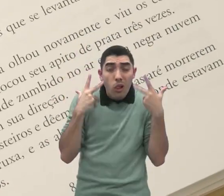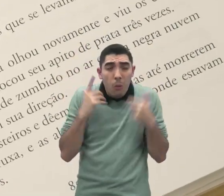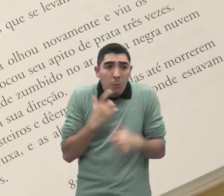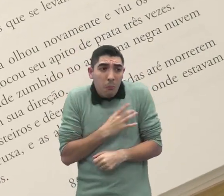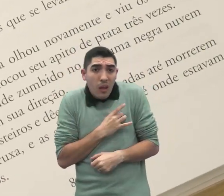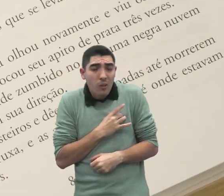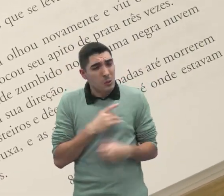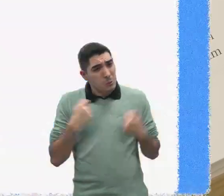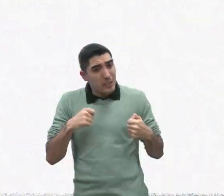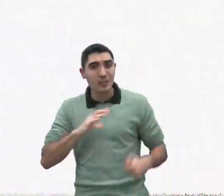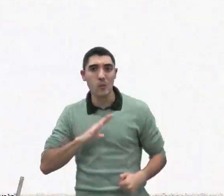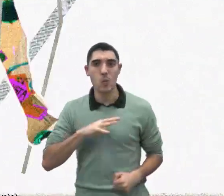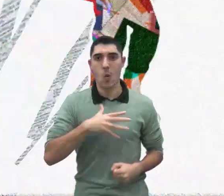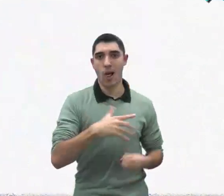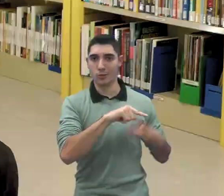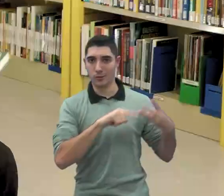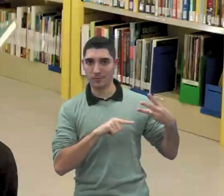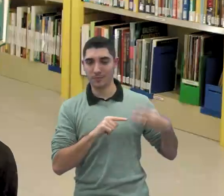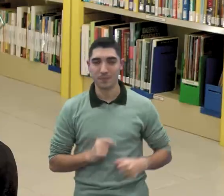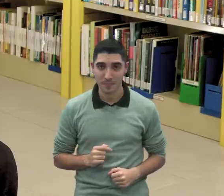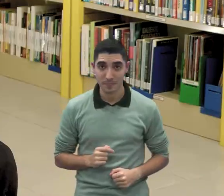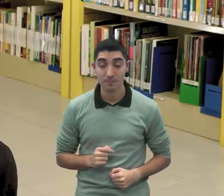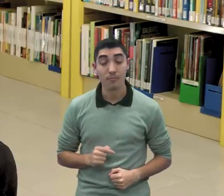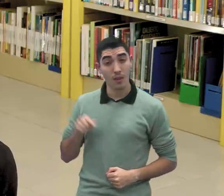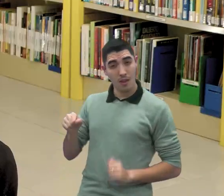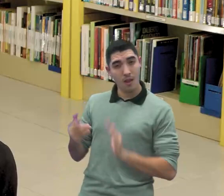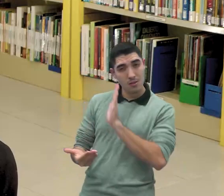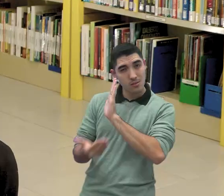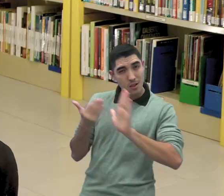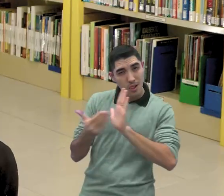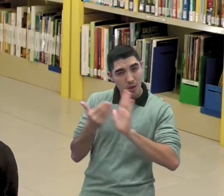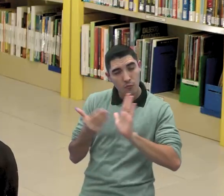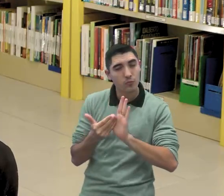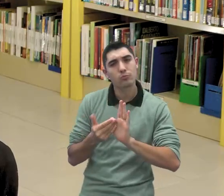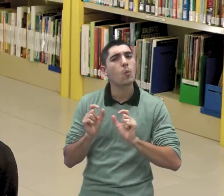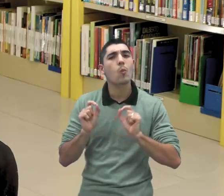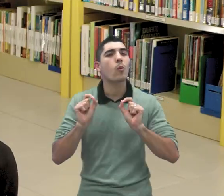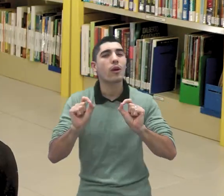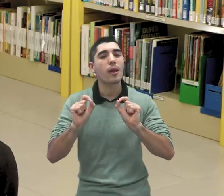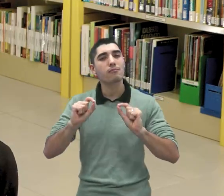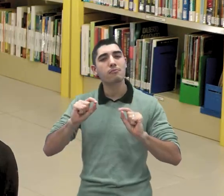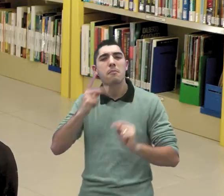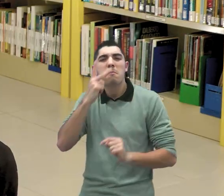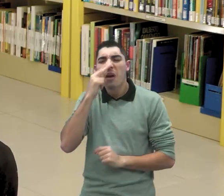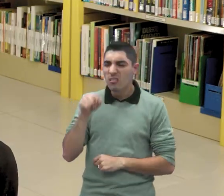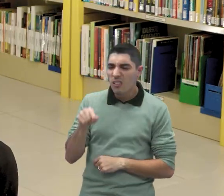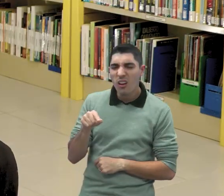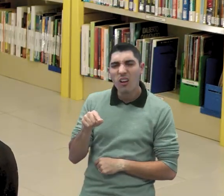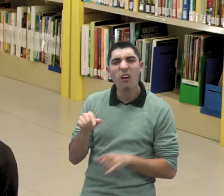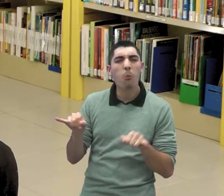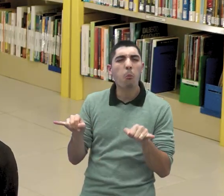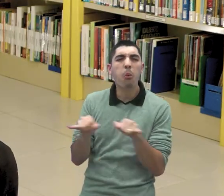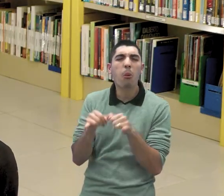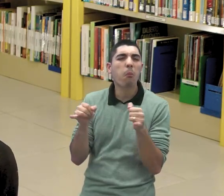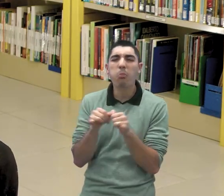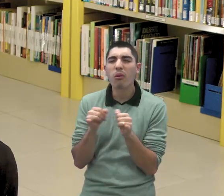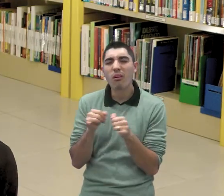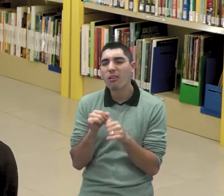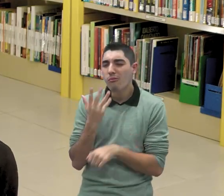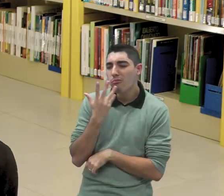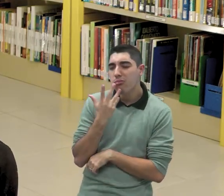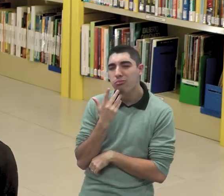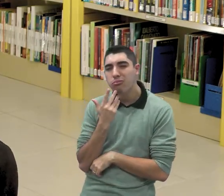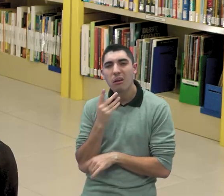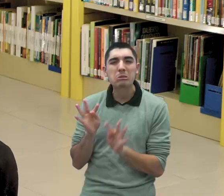em busca de coragem. O Mágico de Oz é aquele tipo de livro que parece uma fantasia bobinha, tem uma